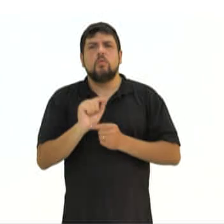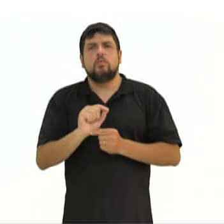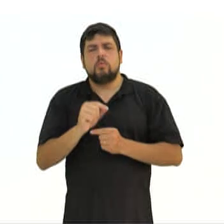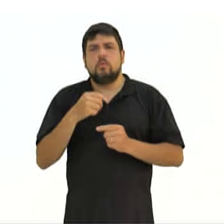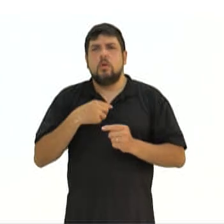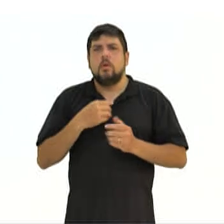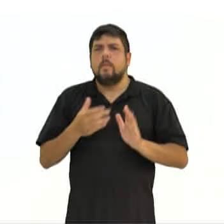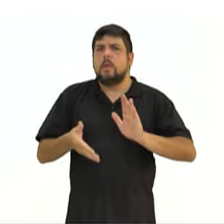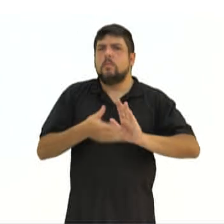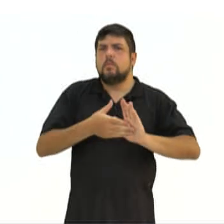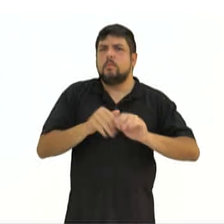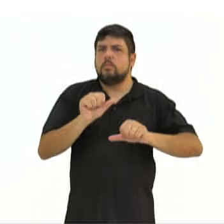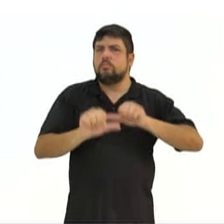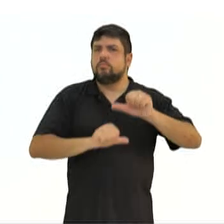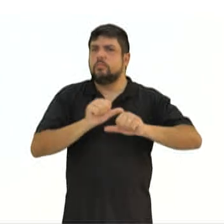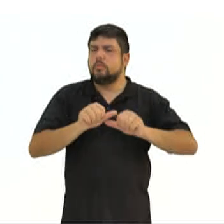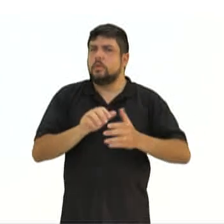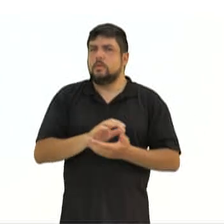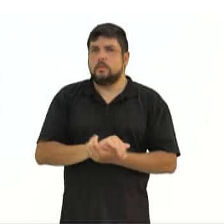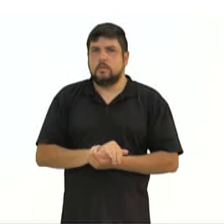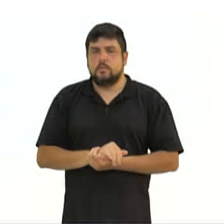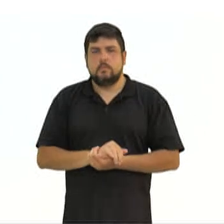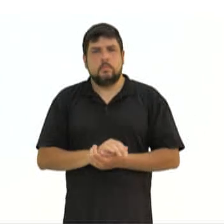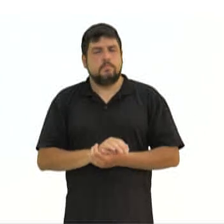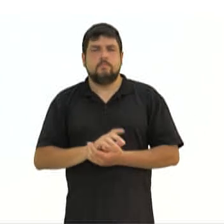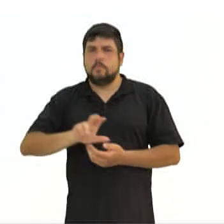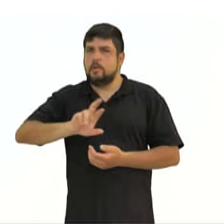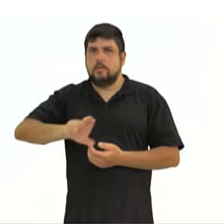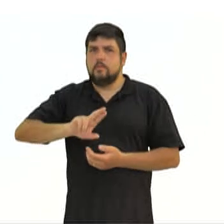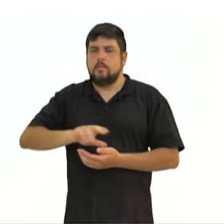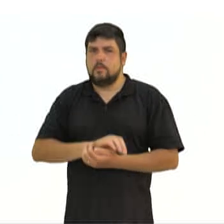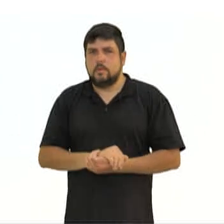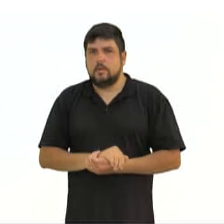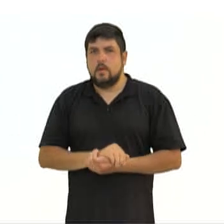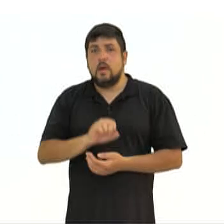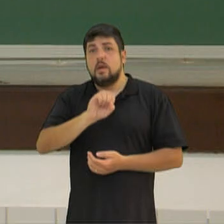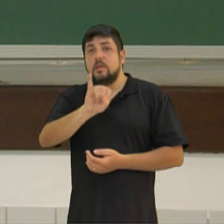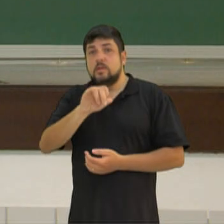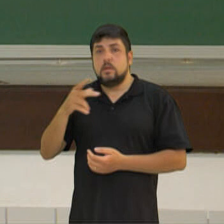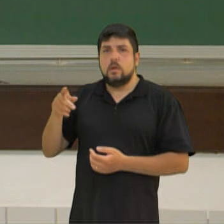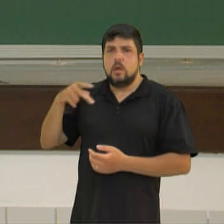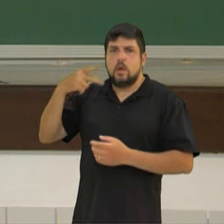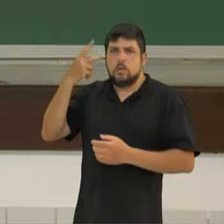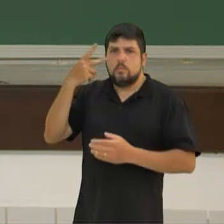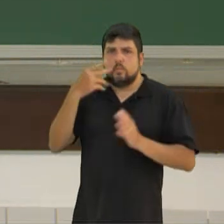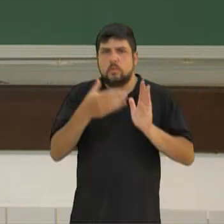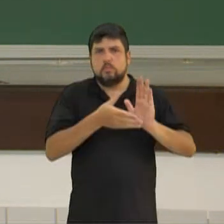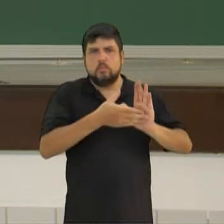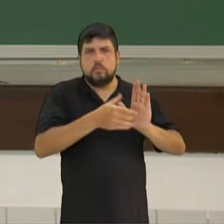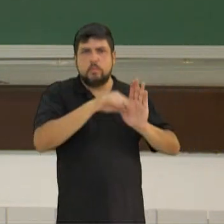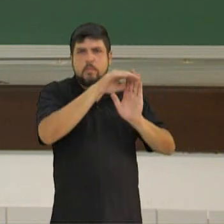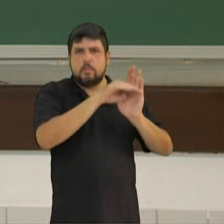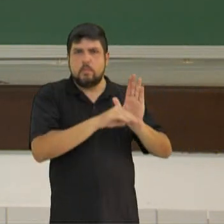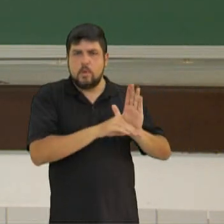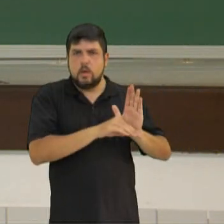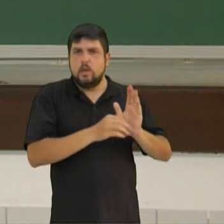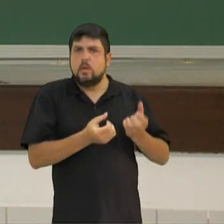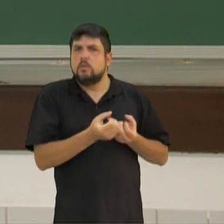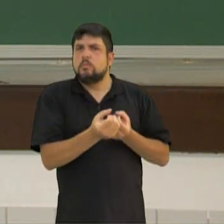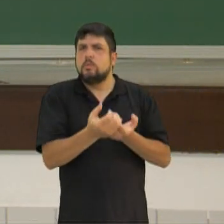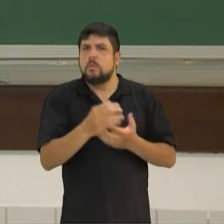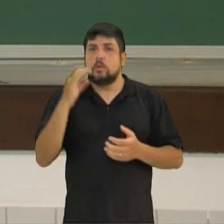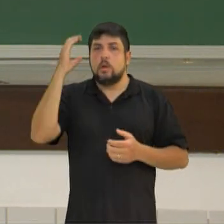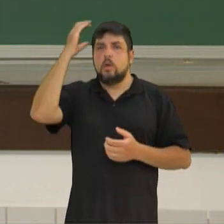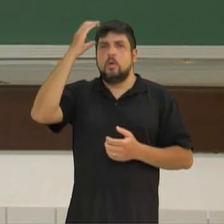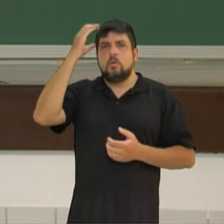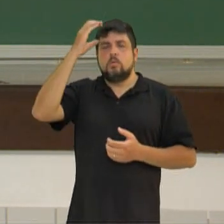no padrão de consumo. Não é isso que acontece, né? Quando a gente tem políticas educacionais e a gente tem uma consciência em relação ao